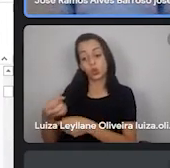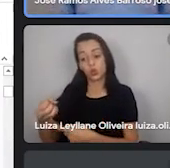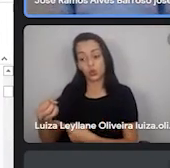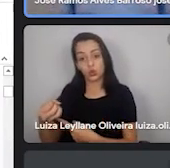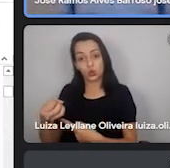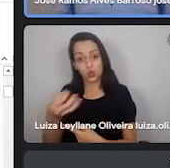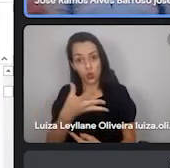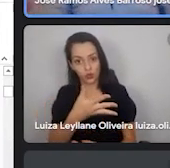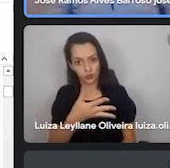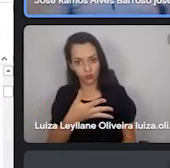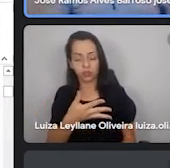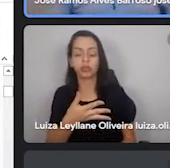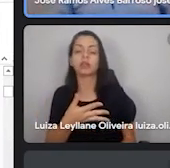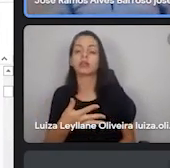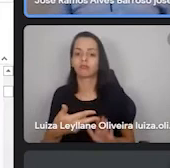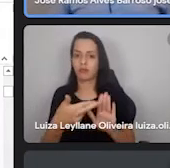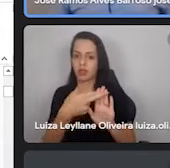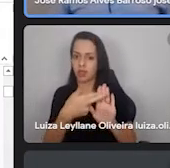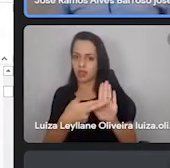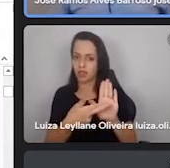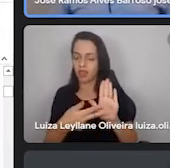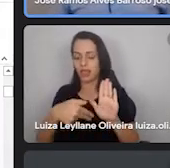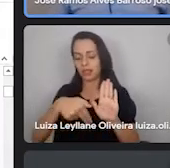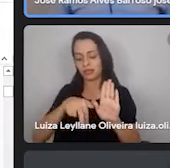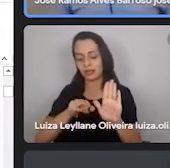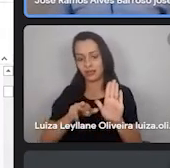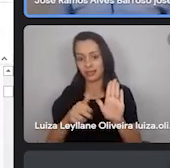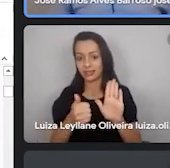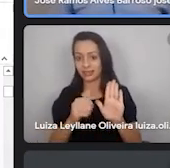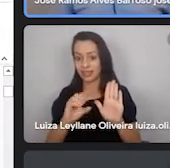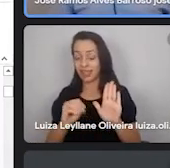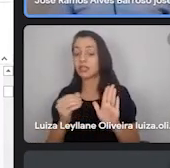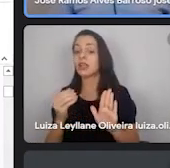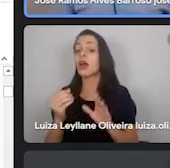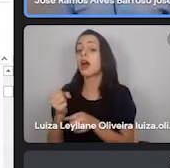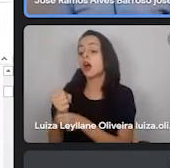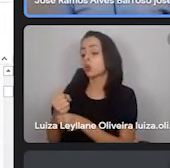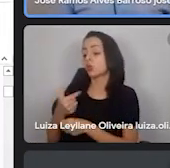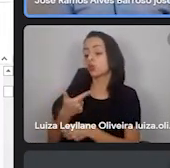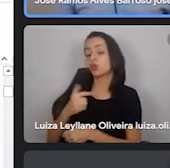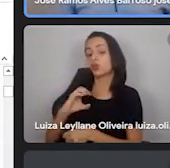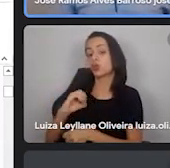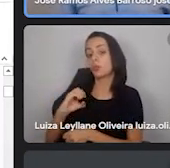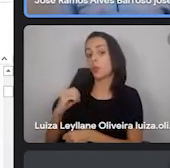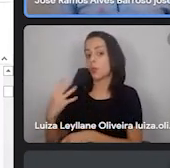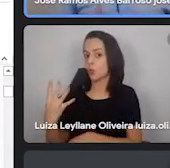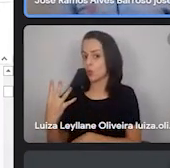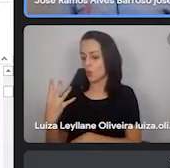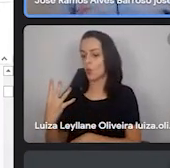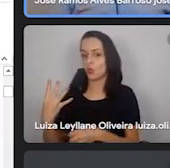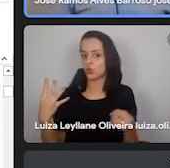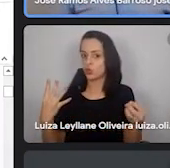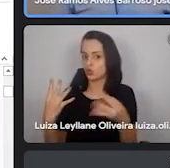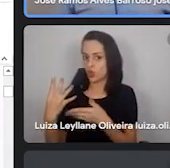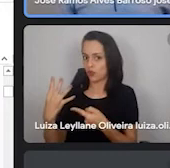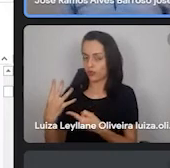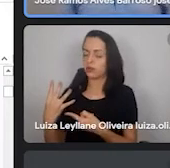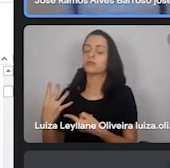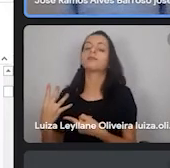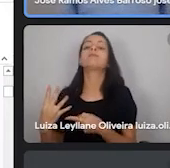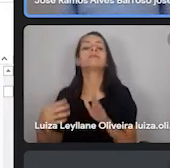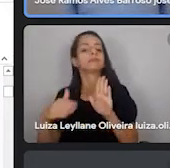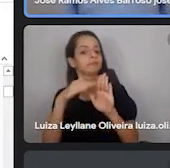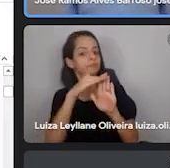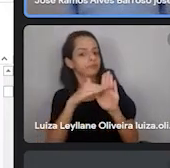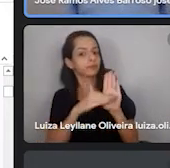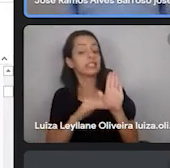NR10, como ela é conhecida a partir de 2004, ela passou o quê? A ter penalidade para quem